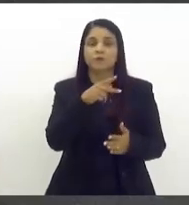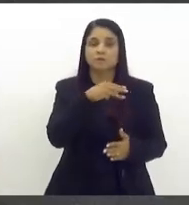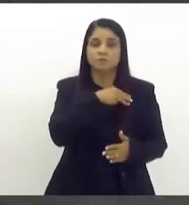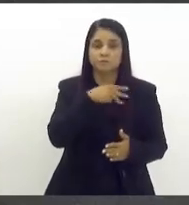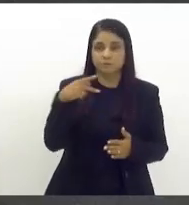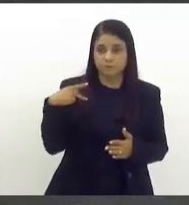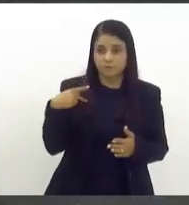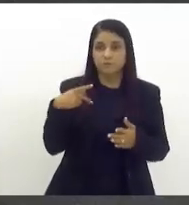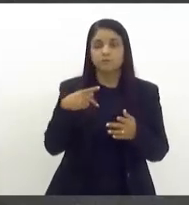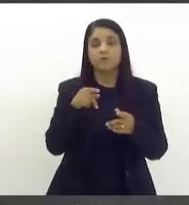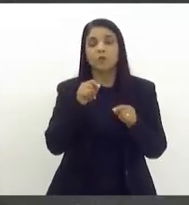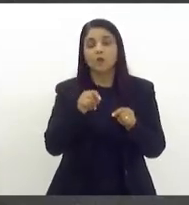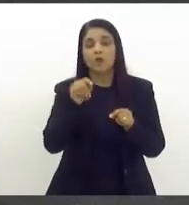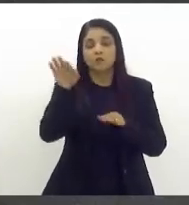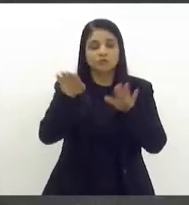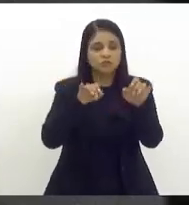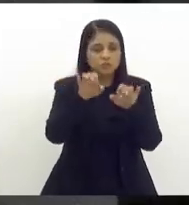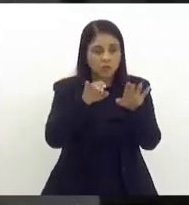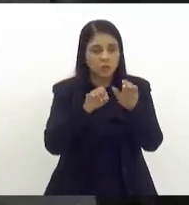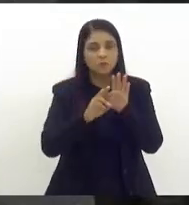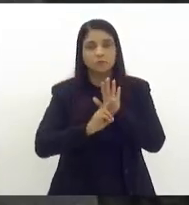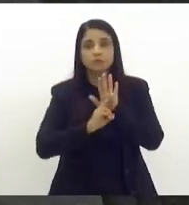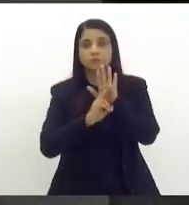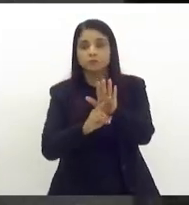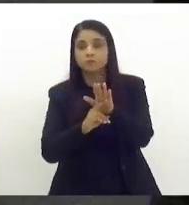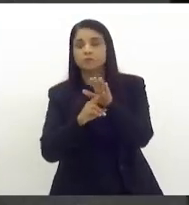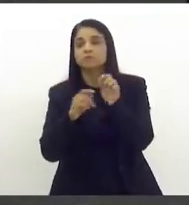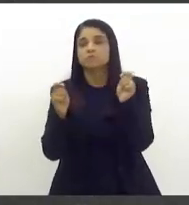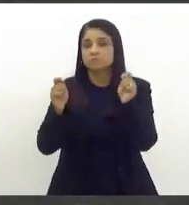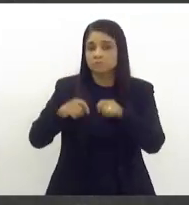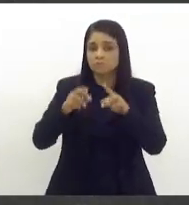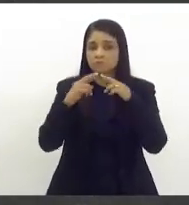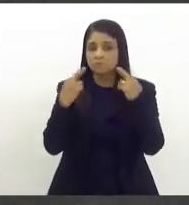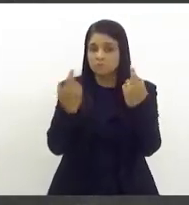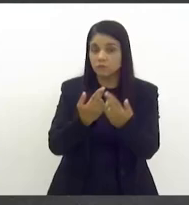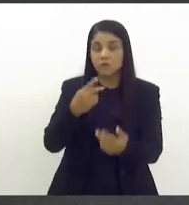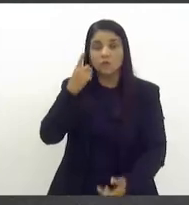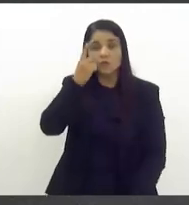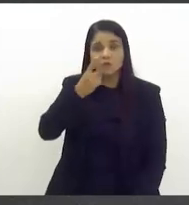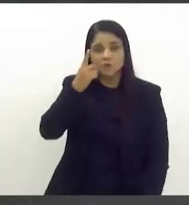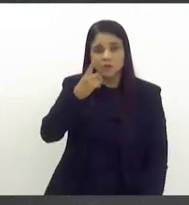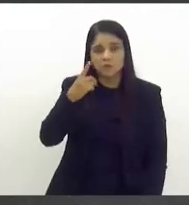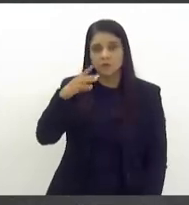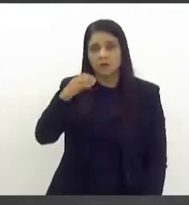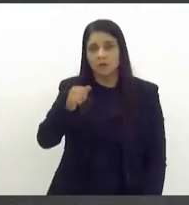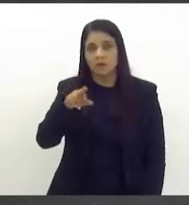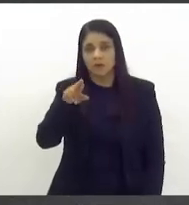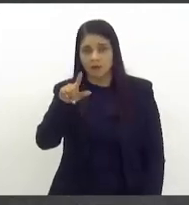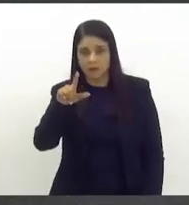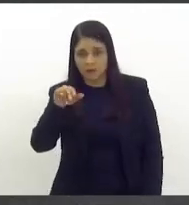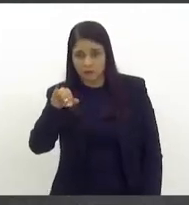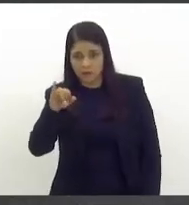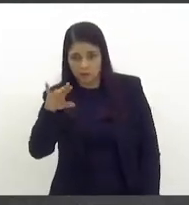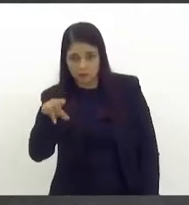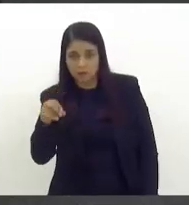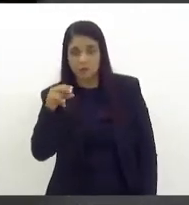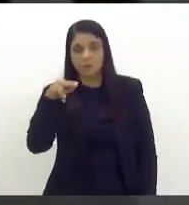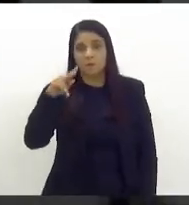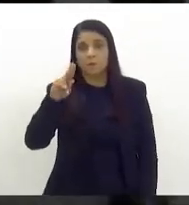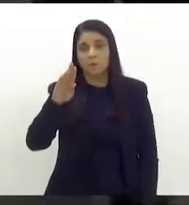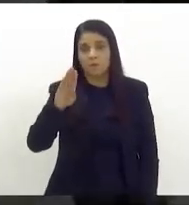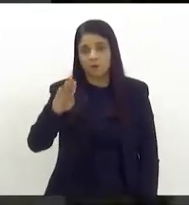personalidades que eram necessárias está presente e o deputado Carlinhos BNH já provou E já